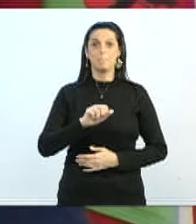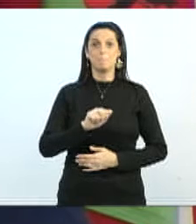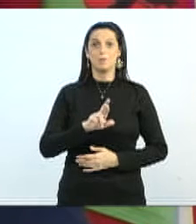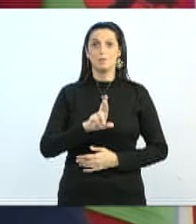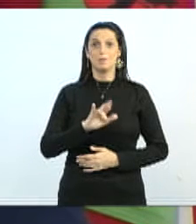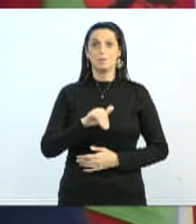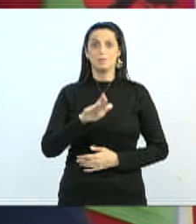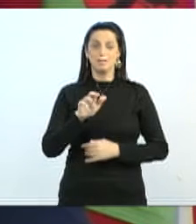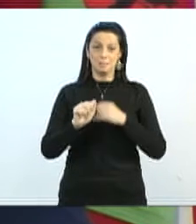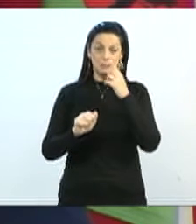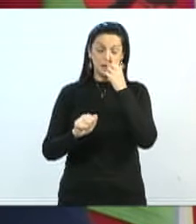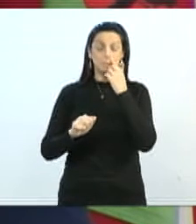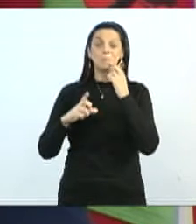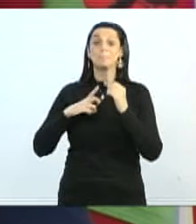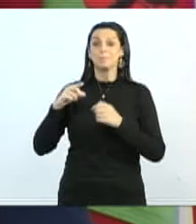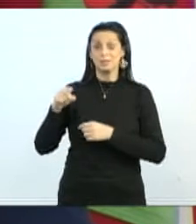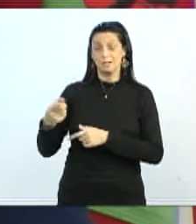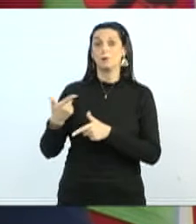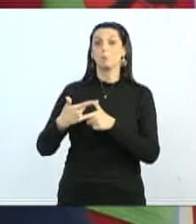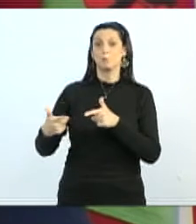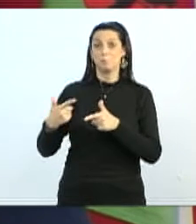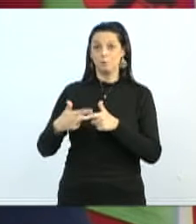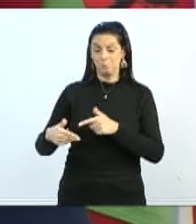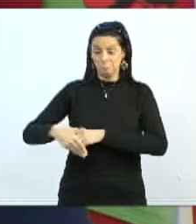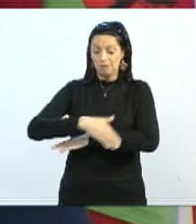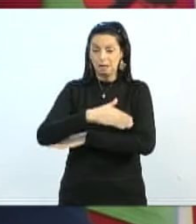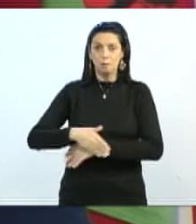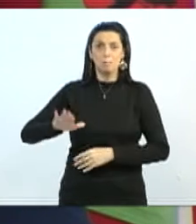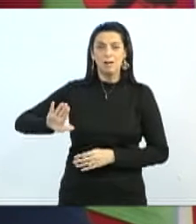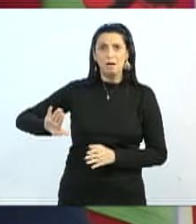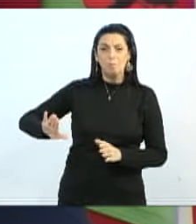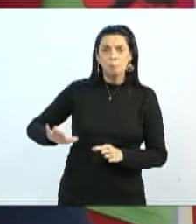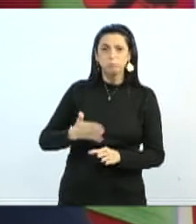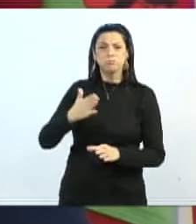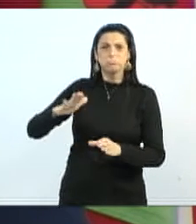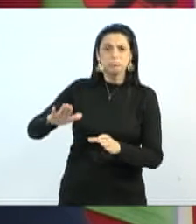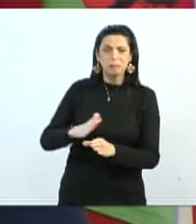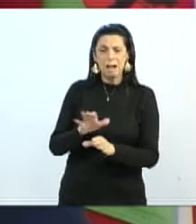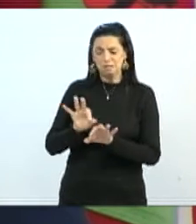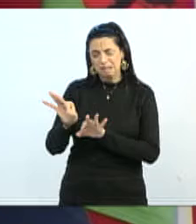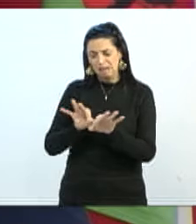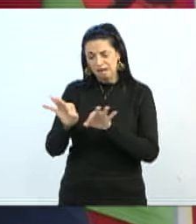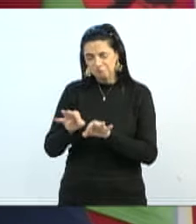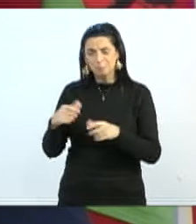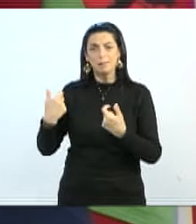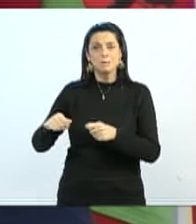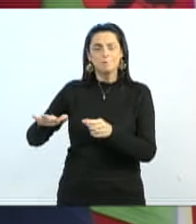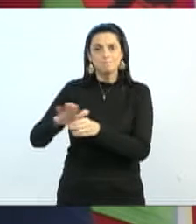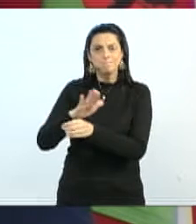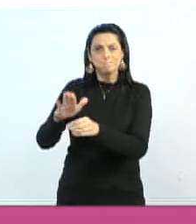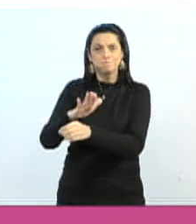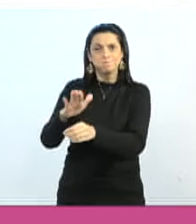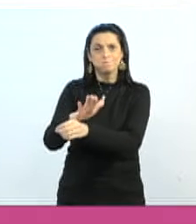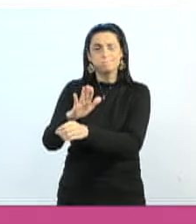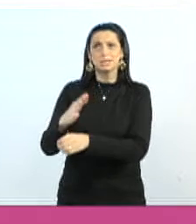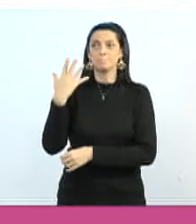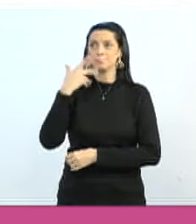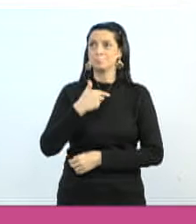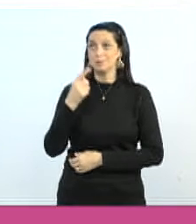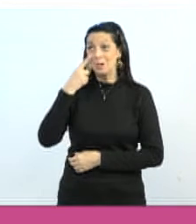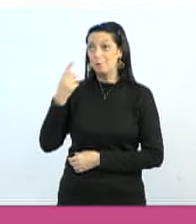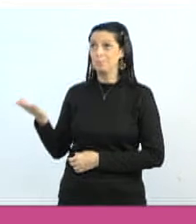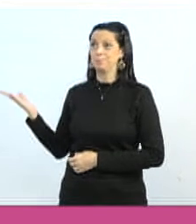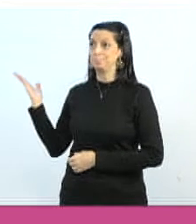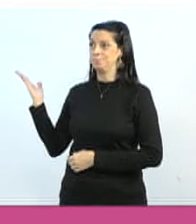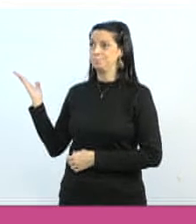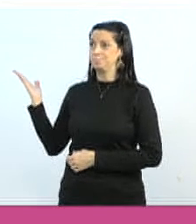tinha demanda da comunidade de buracos. Por isso, à tarde, foi feito o fechamento, que